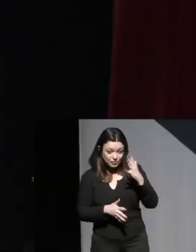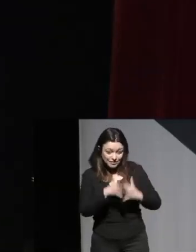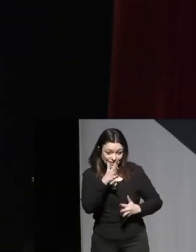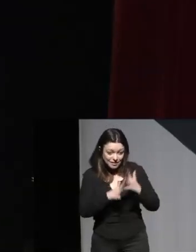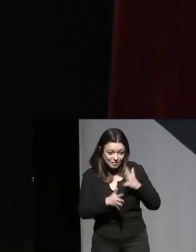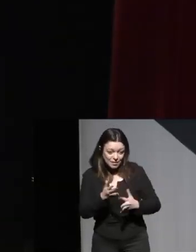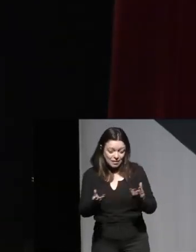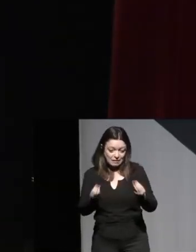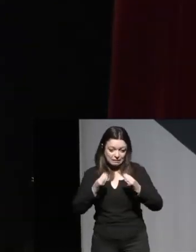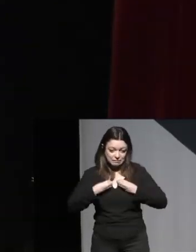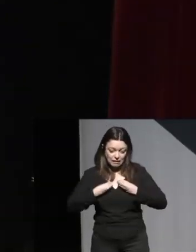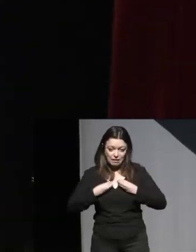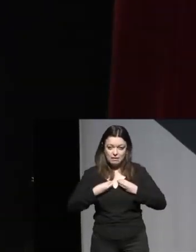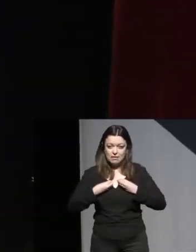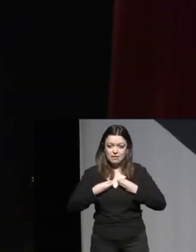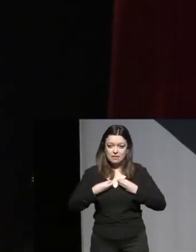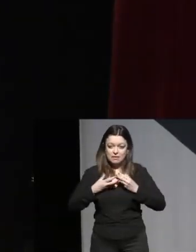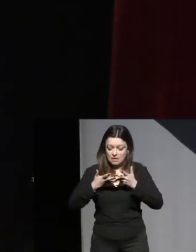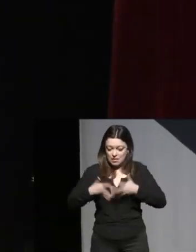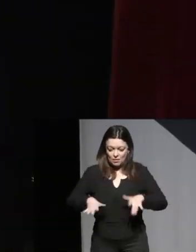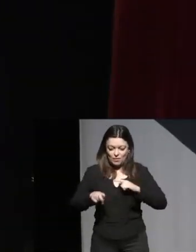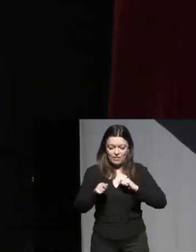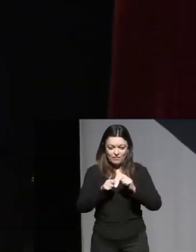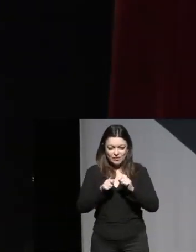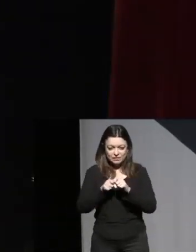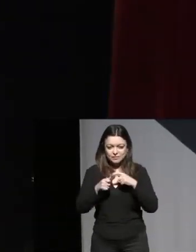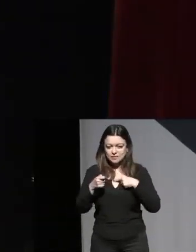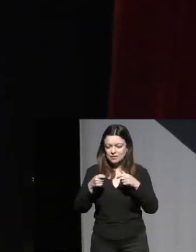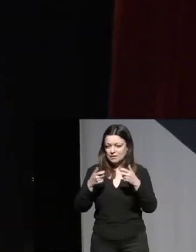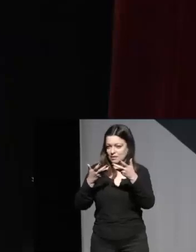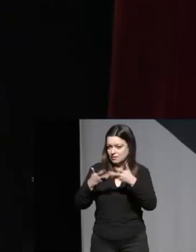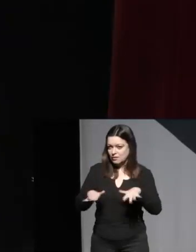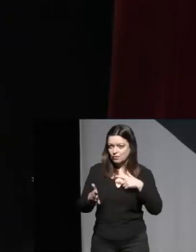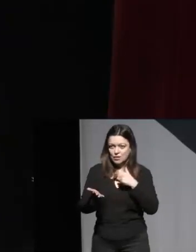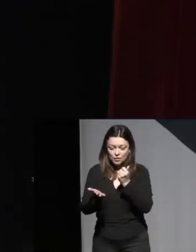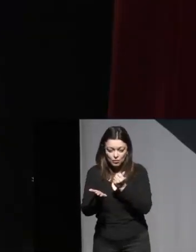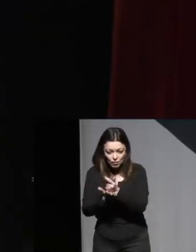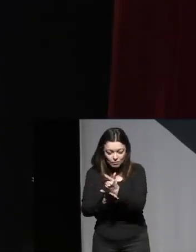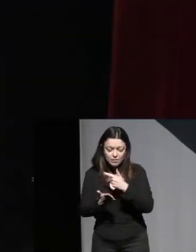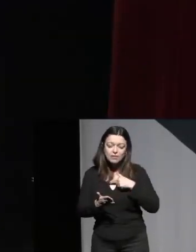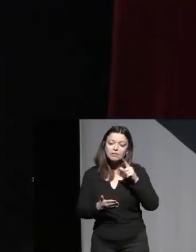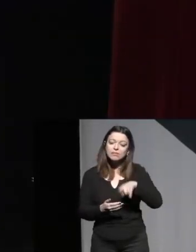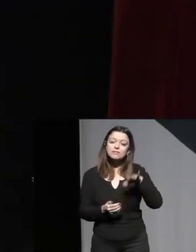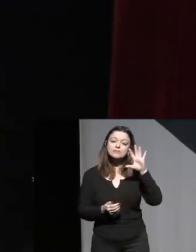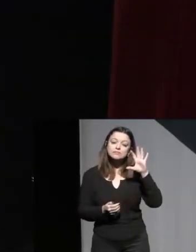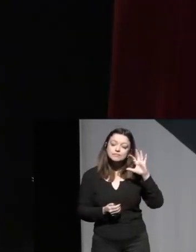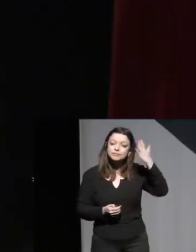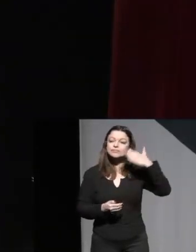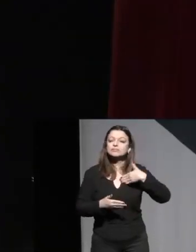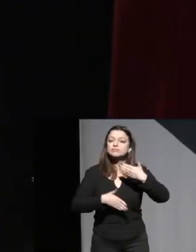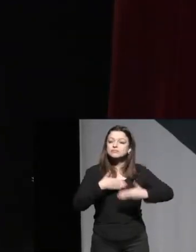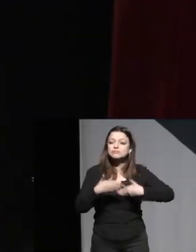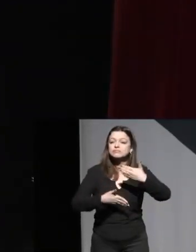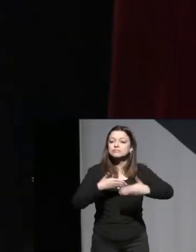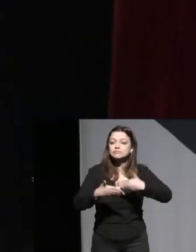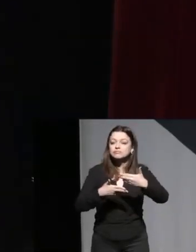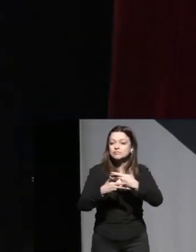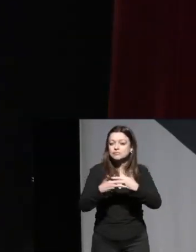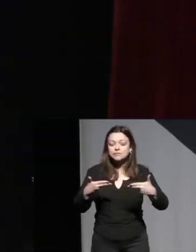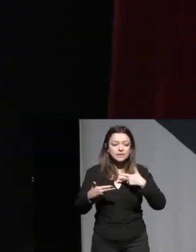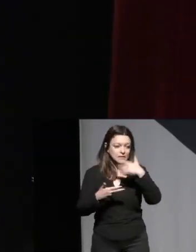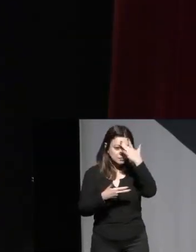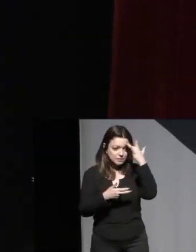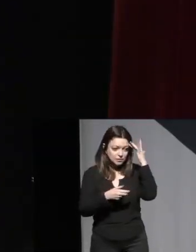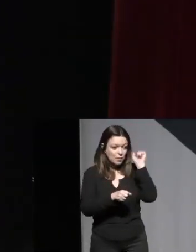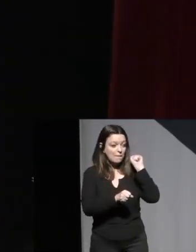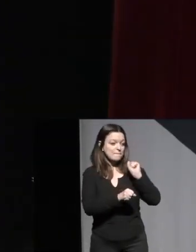ela prejudica a atividade e ela reduz e freia essa atividade. E, consequentemente, as pessoas param